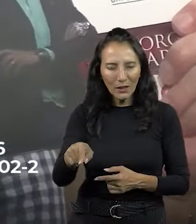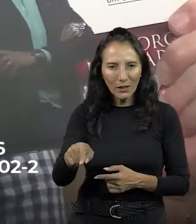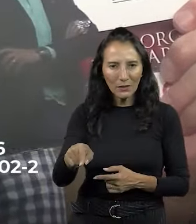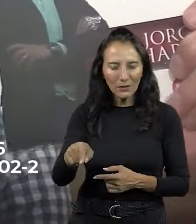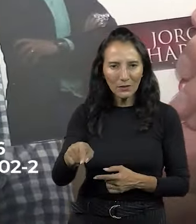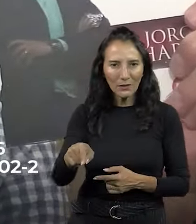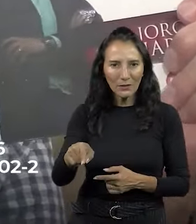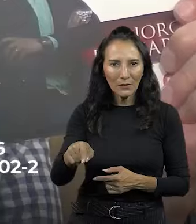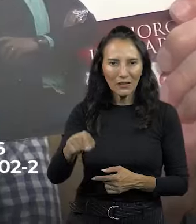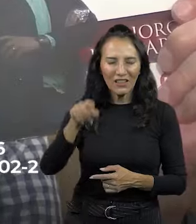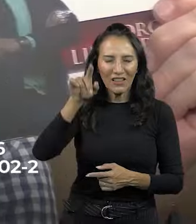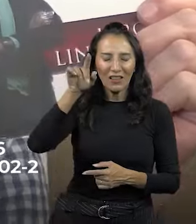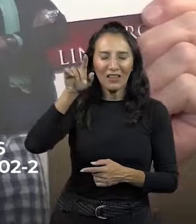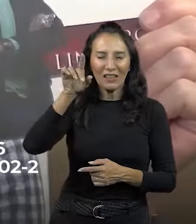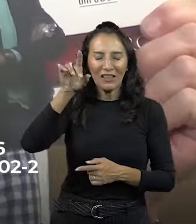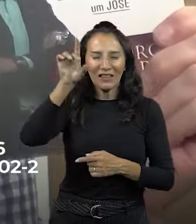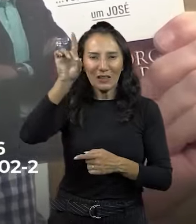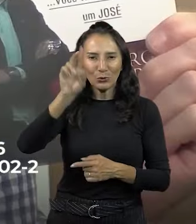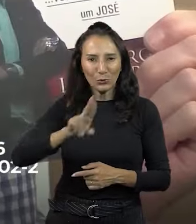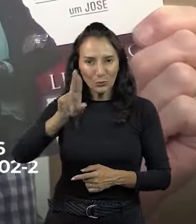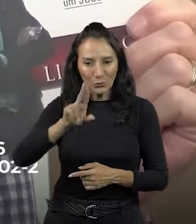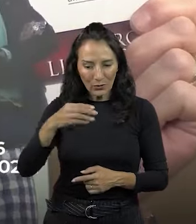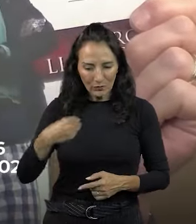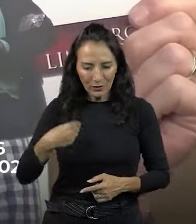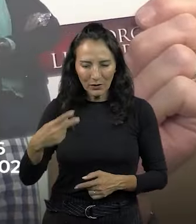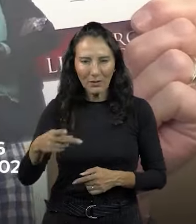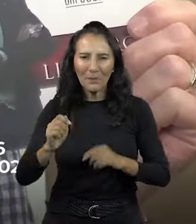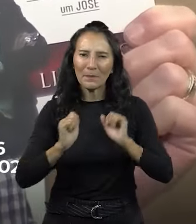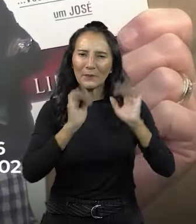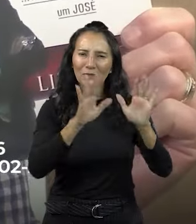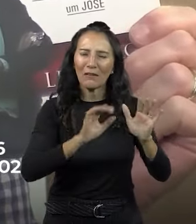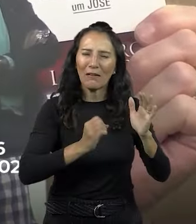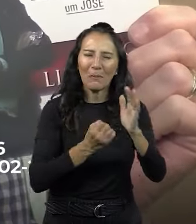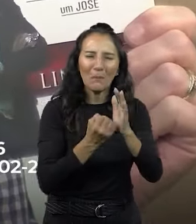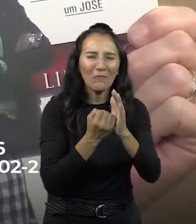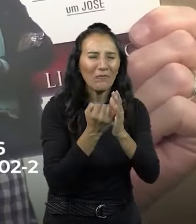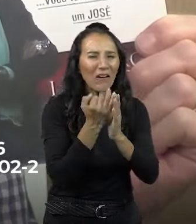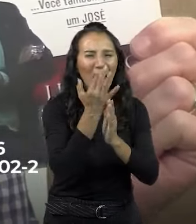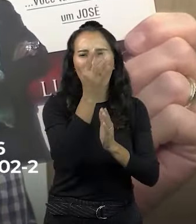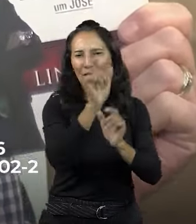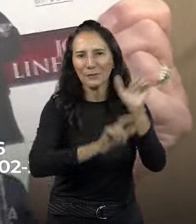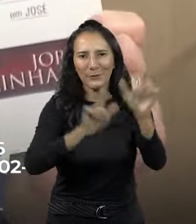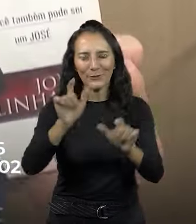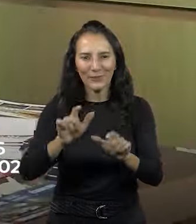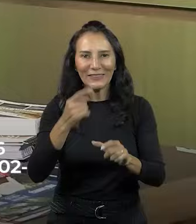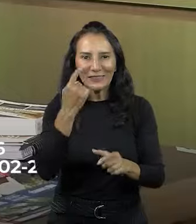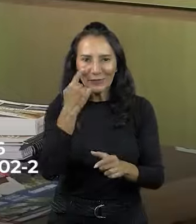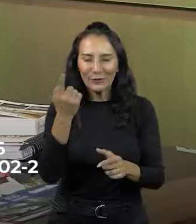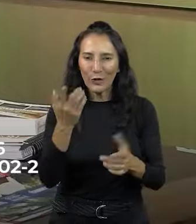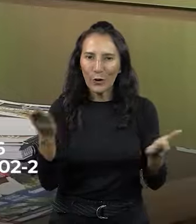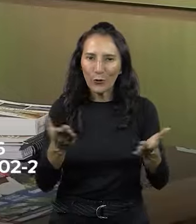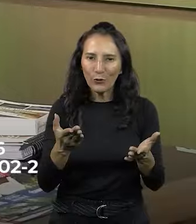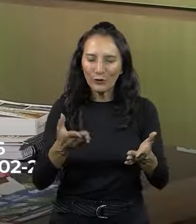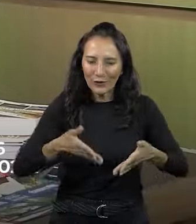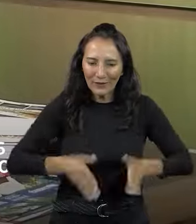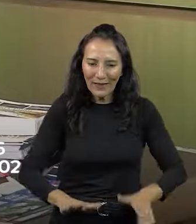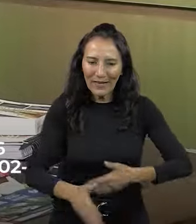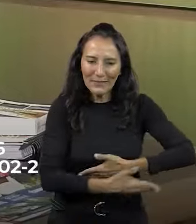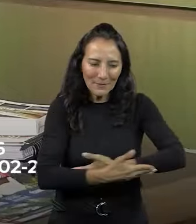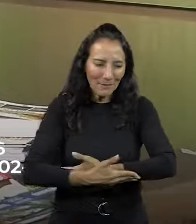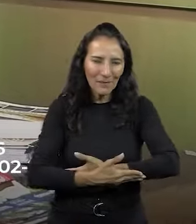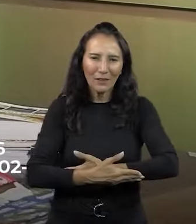hoje Quantos milhões e milhões de pessoas em todo mundo se chamam José então a minha oração